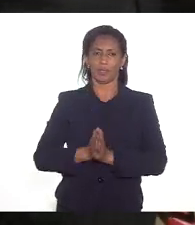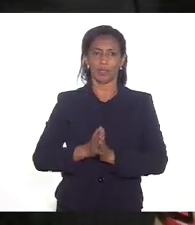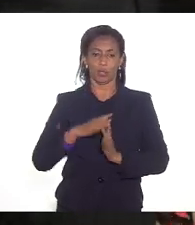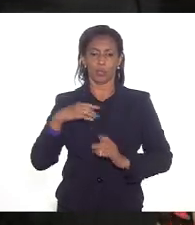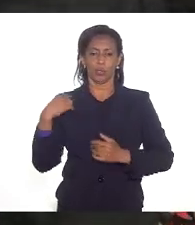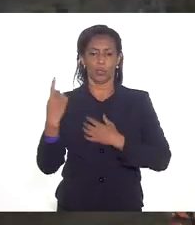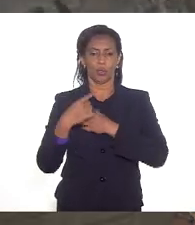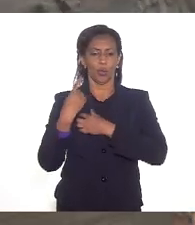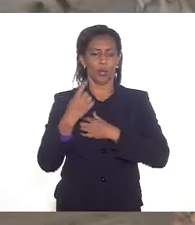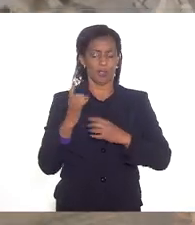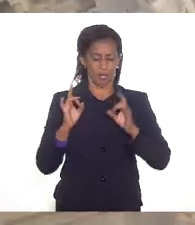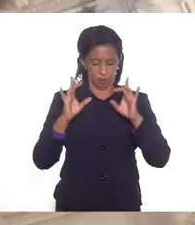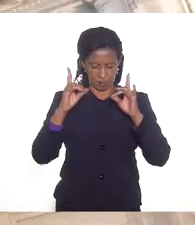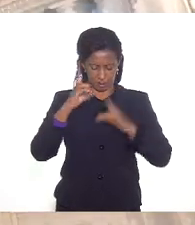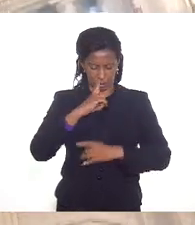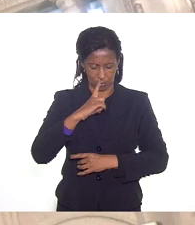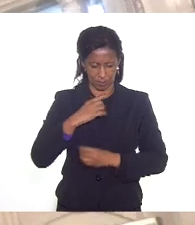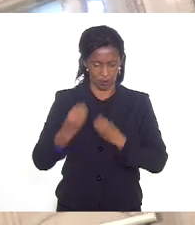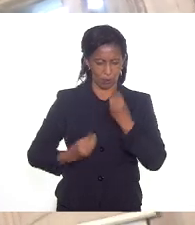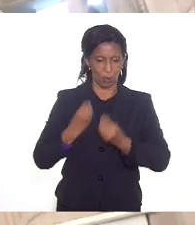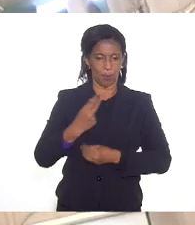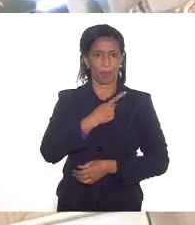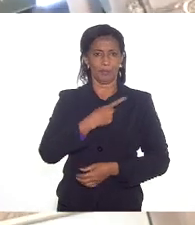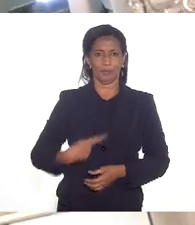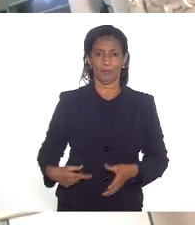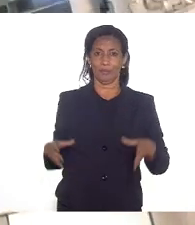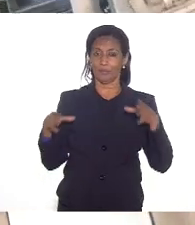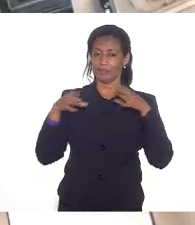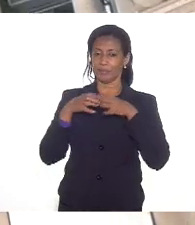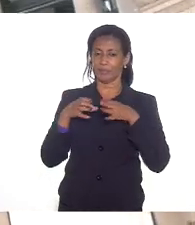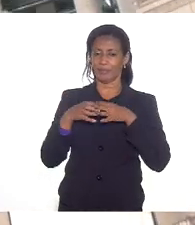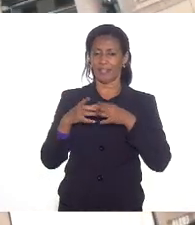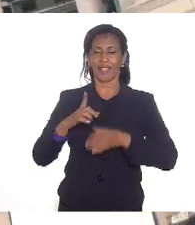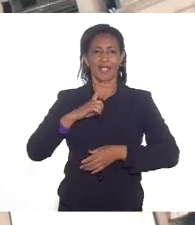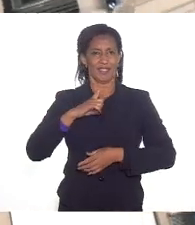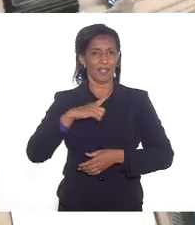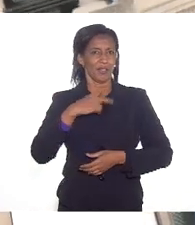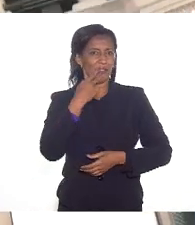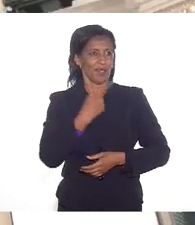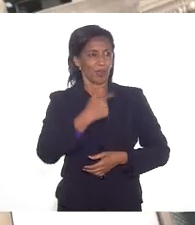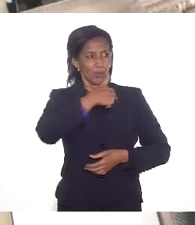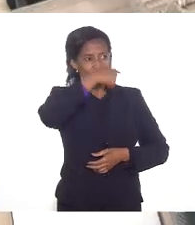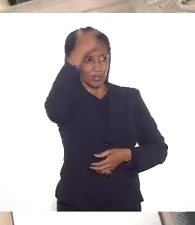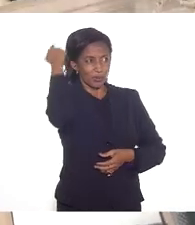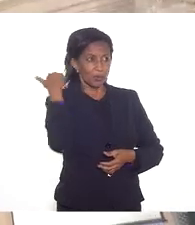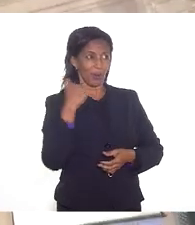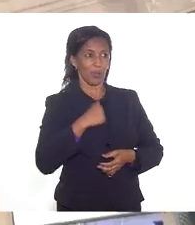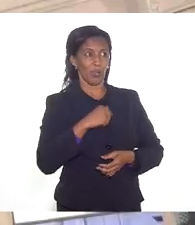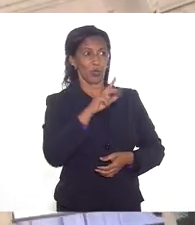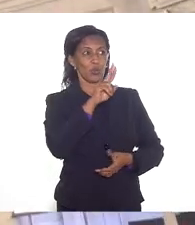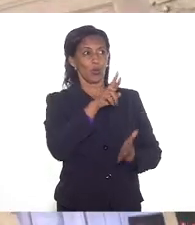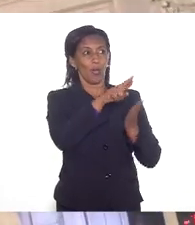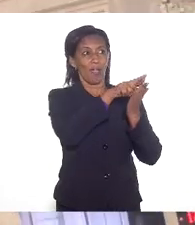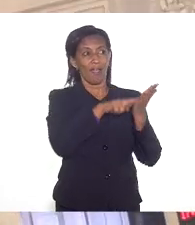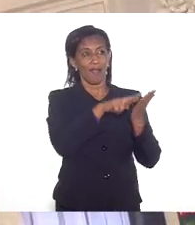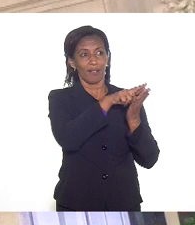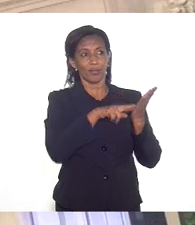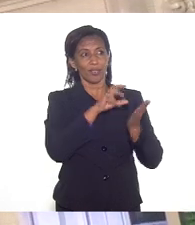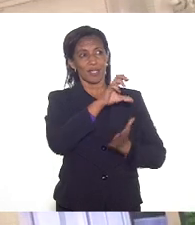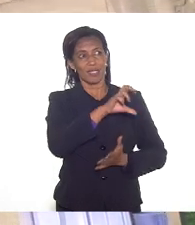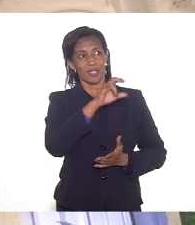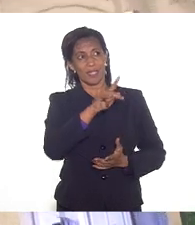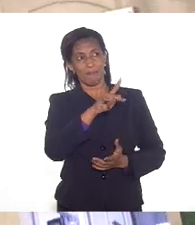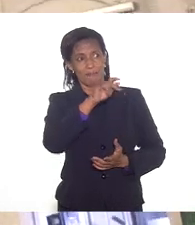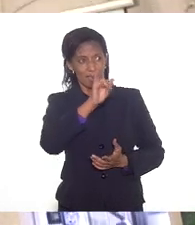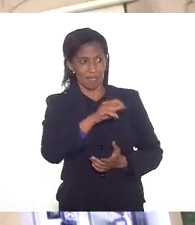em especial eu tenho como presidente da Comissão aliás eu quero citar aqui vou Deputado Luiz Paulo eu sou o relator da CPI que o